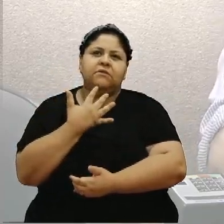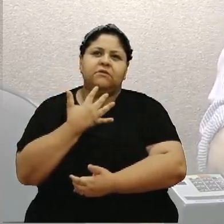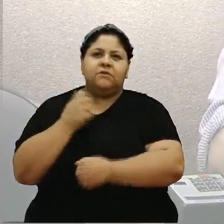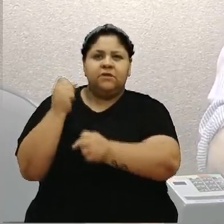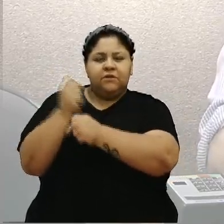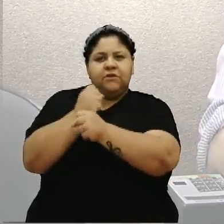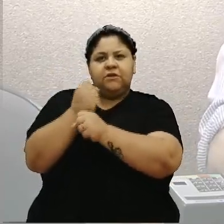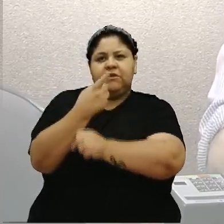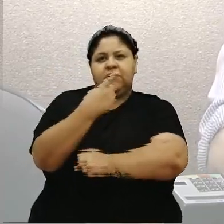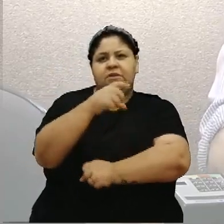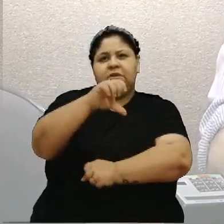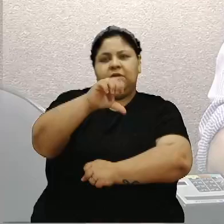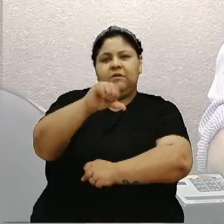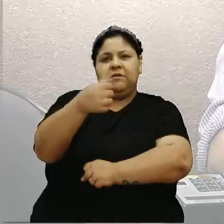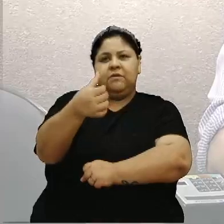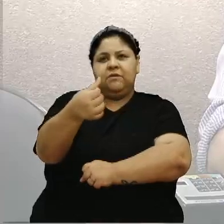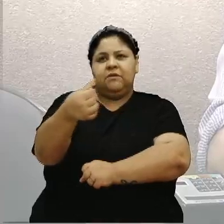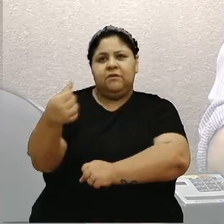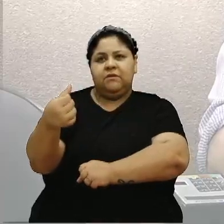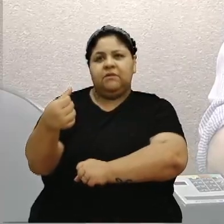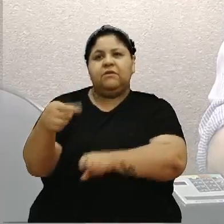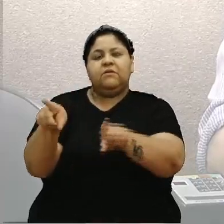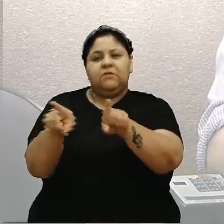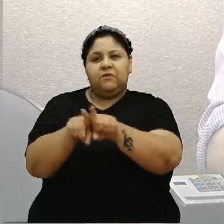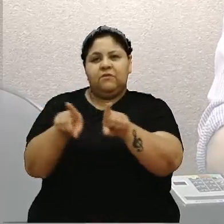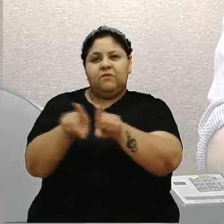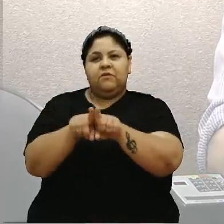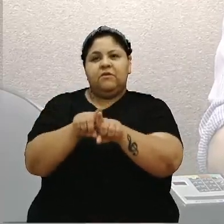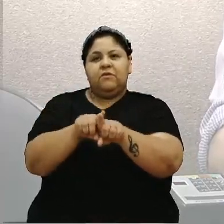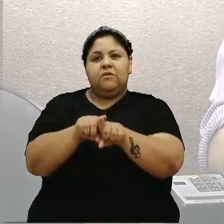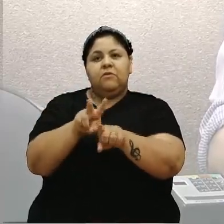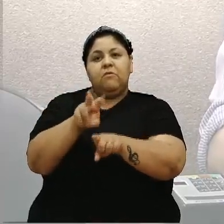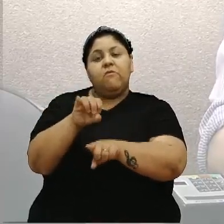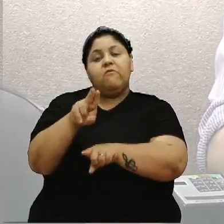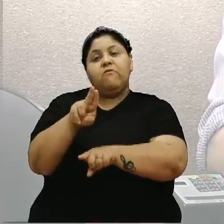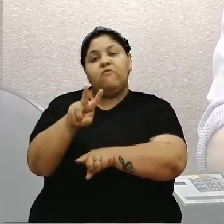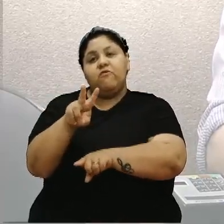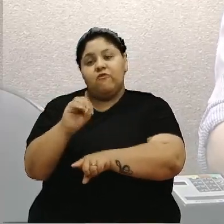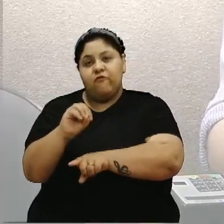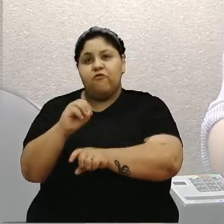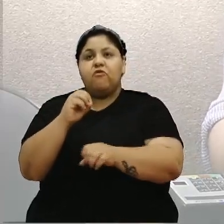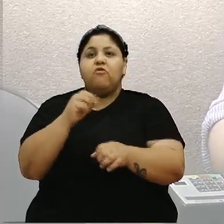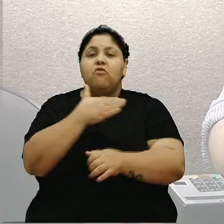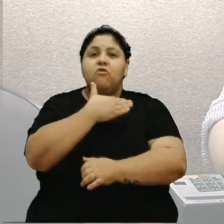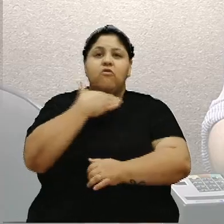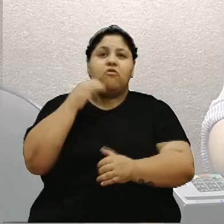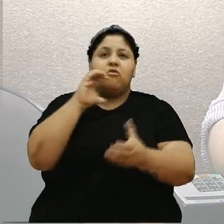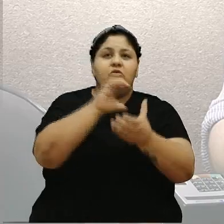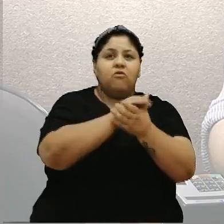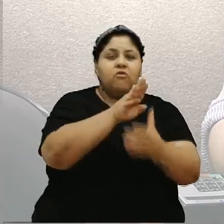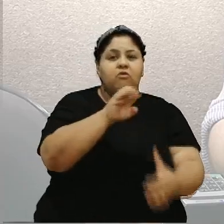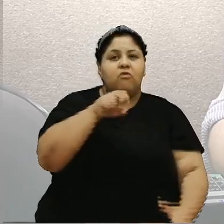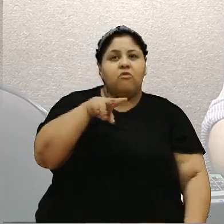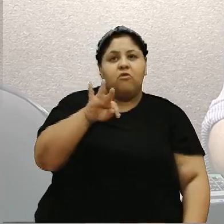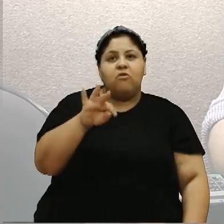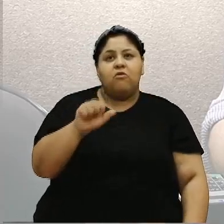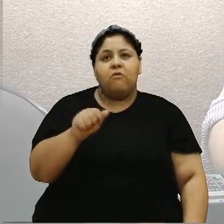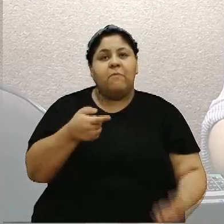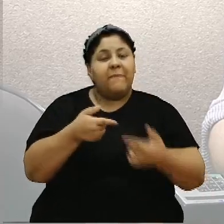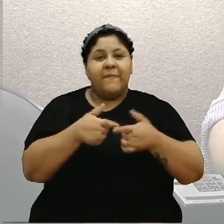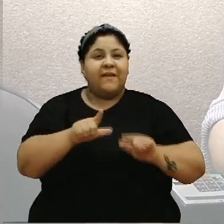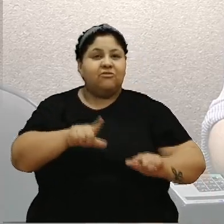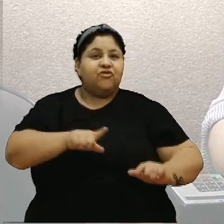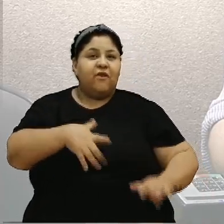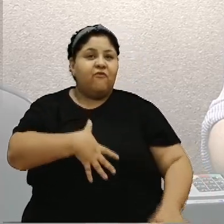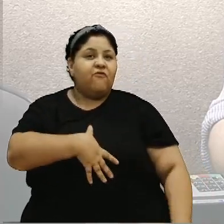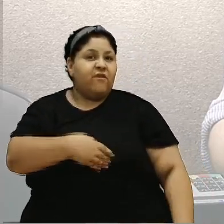de 1966, que veio a ficar viúvo. Passado alguns anos, casou com Benta Andrade, mas não tiveram